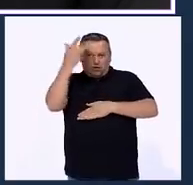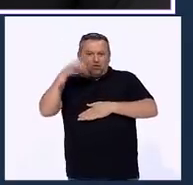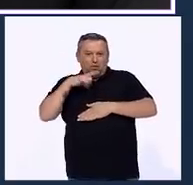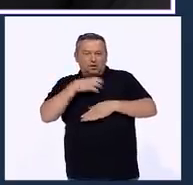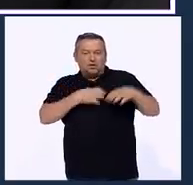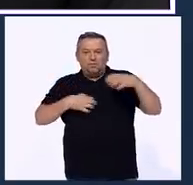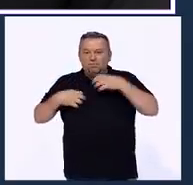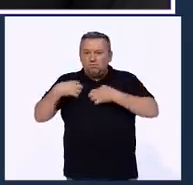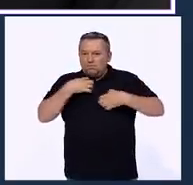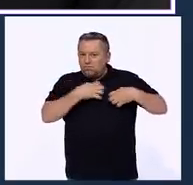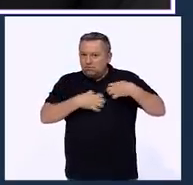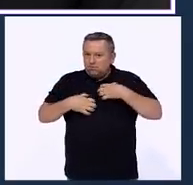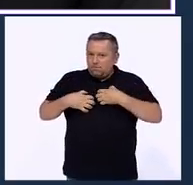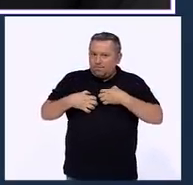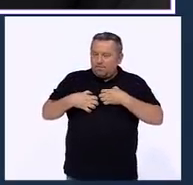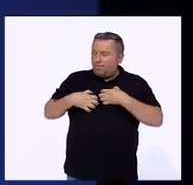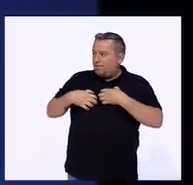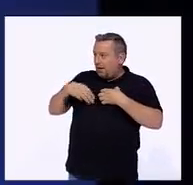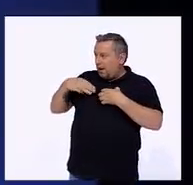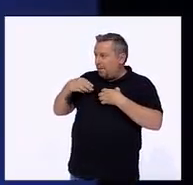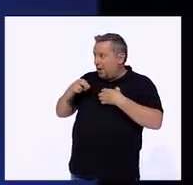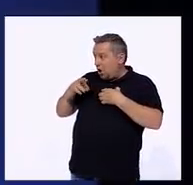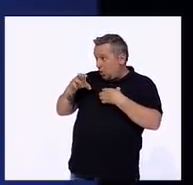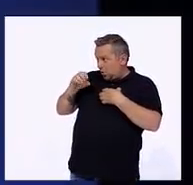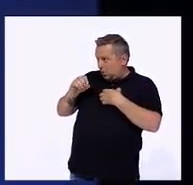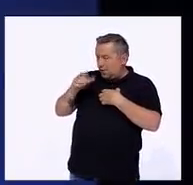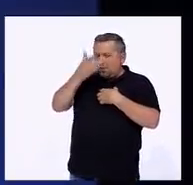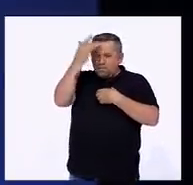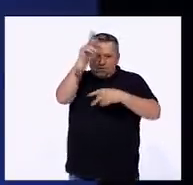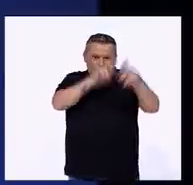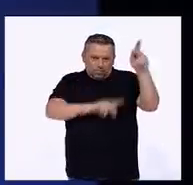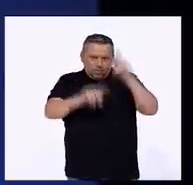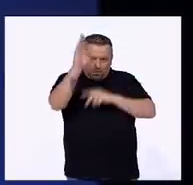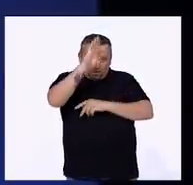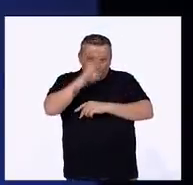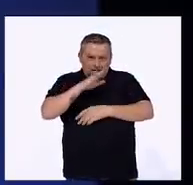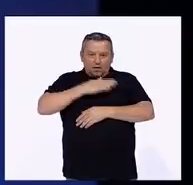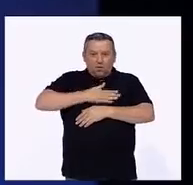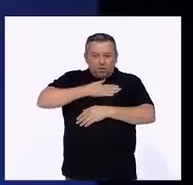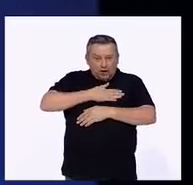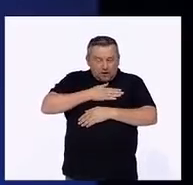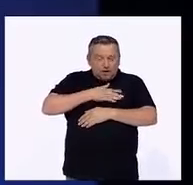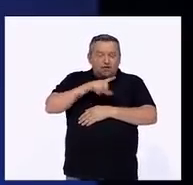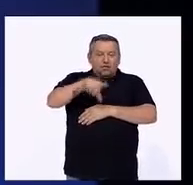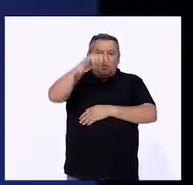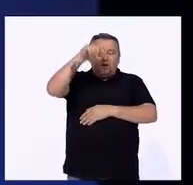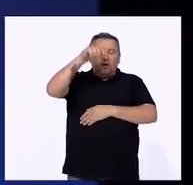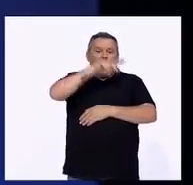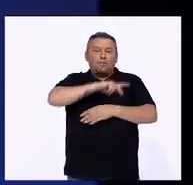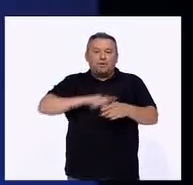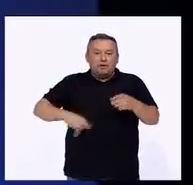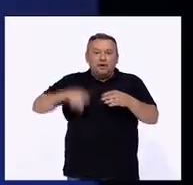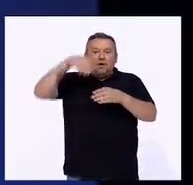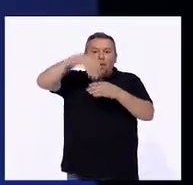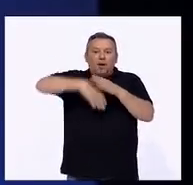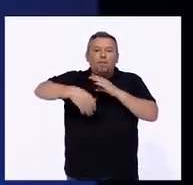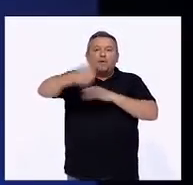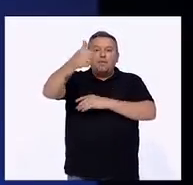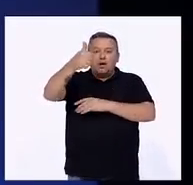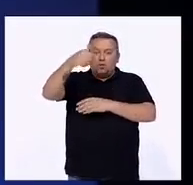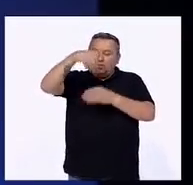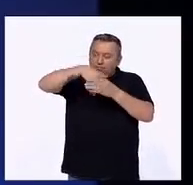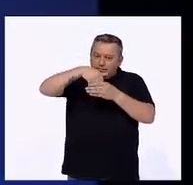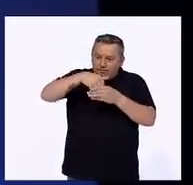aversão? Mauro, a população brasileira gostaria de eleger o presidente Lula no primeiro turno. Esse é o recado que a população nos